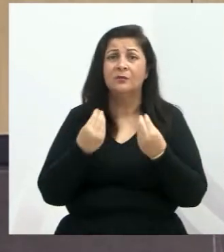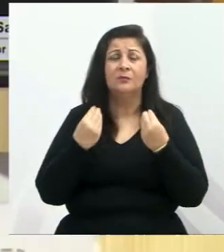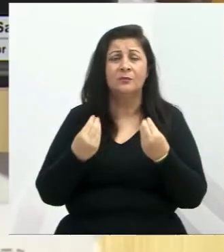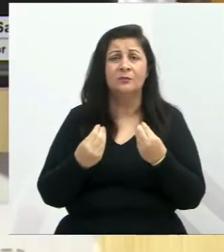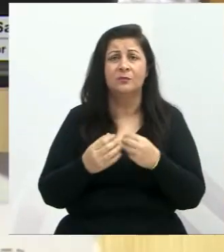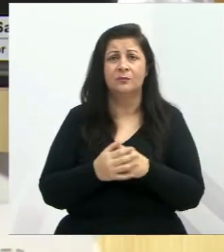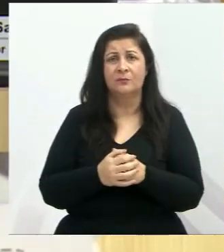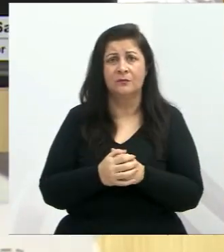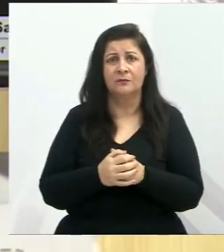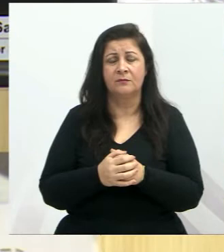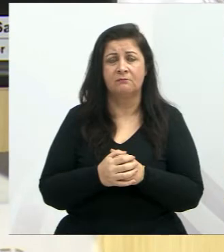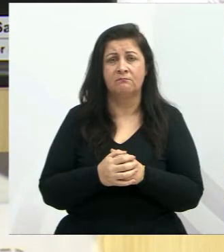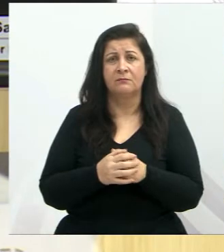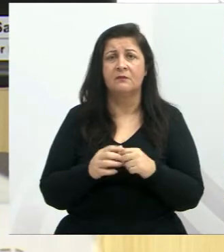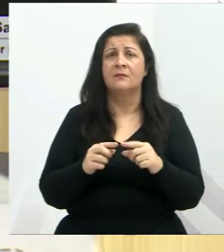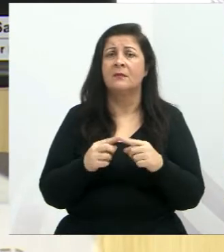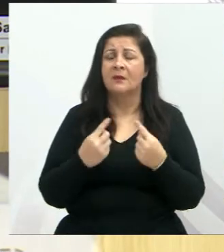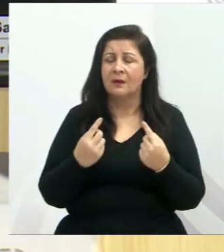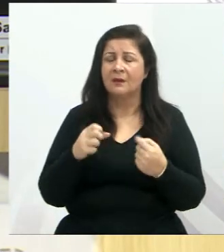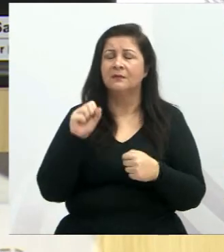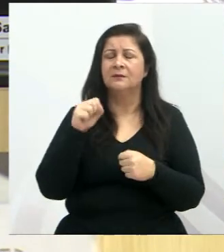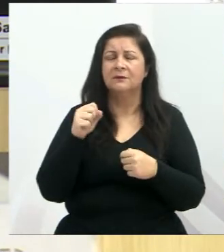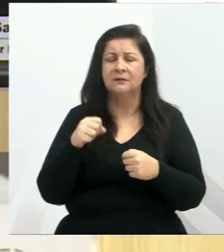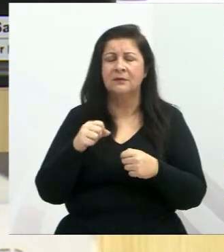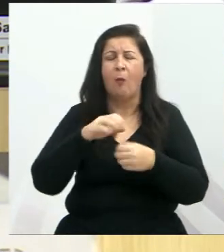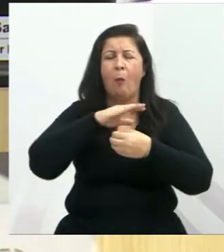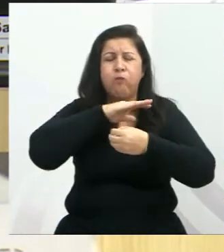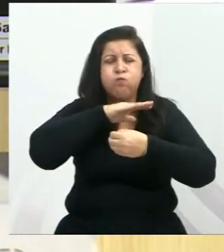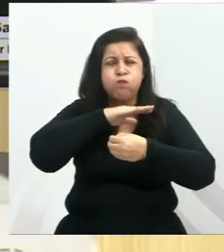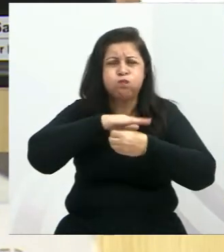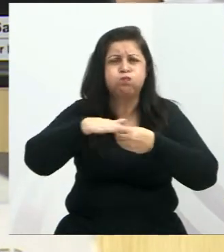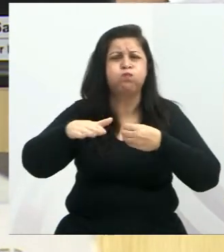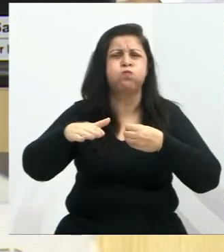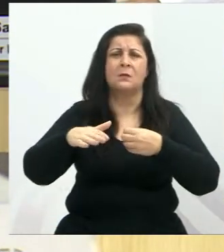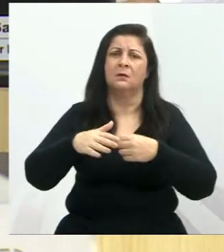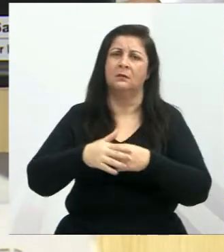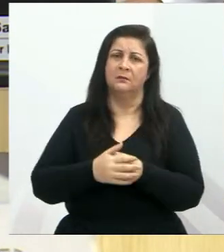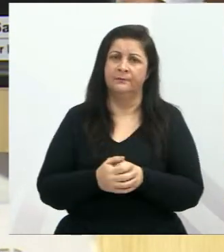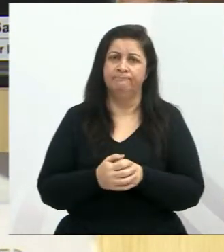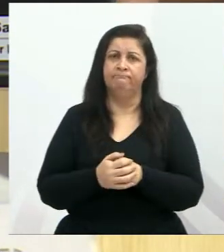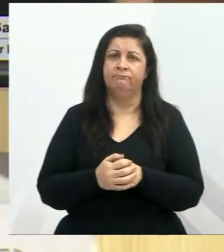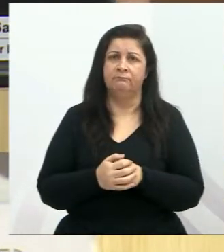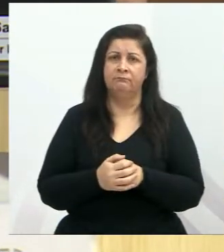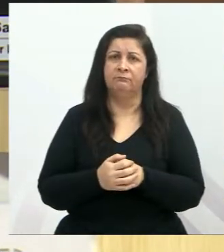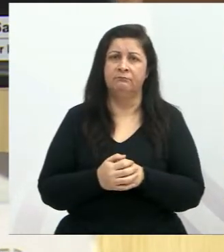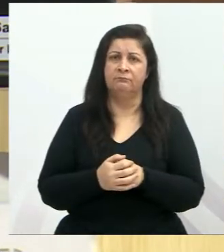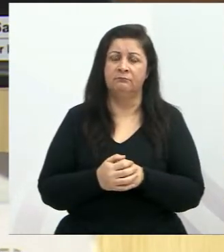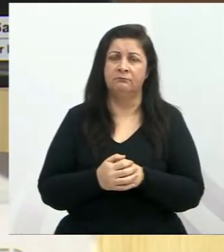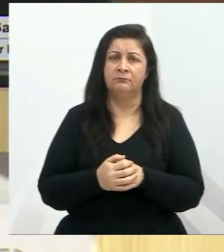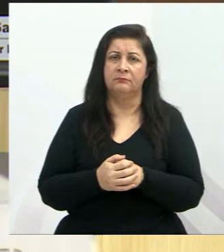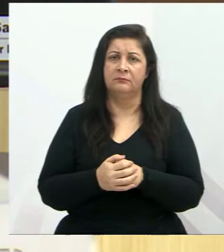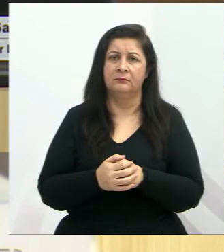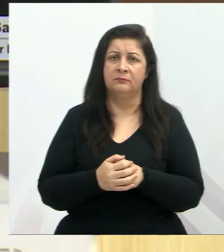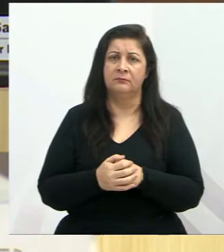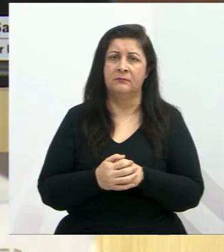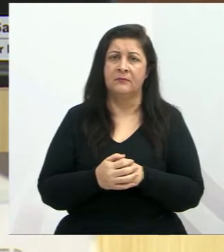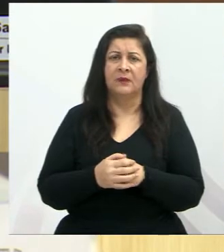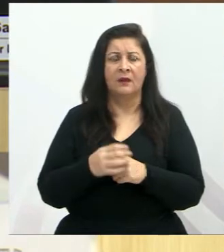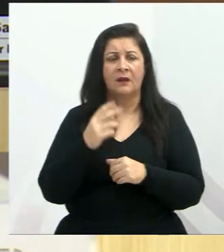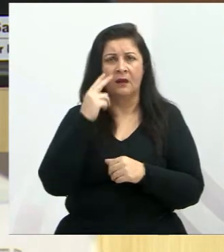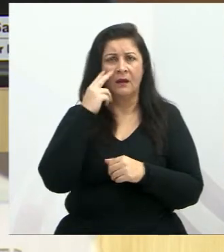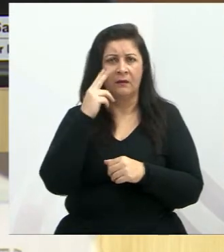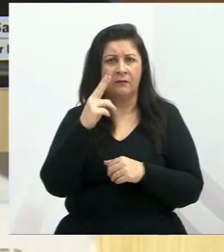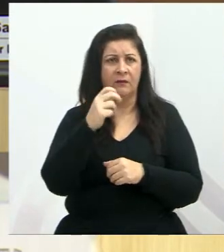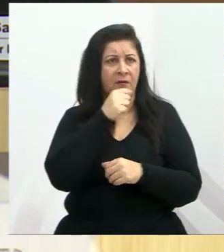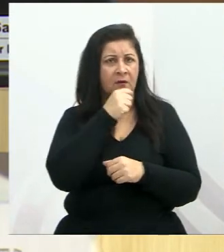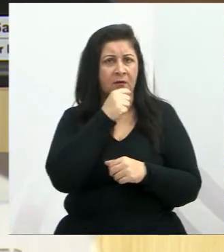estão, mas estão lotados. E numa entrevista do governador de São